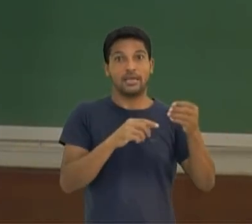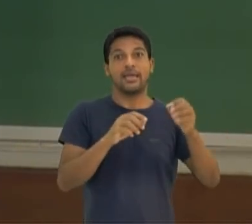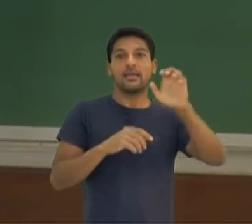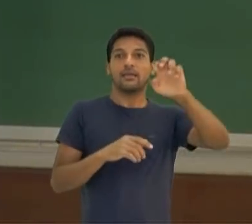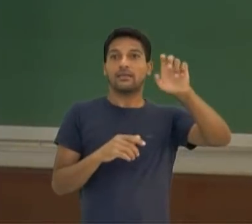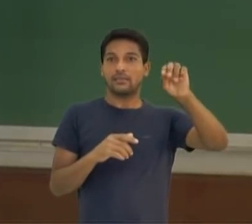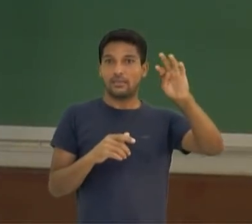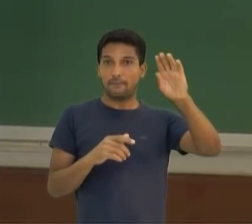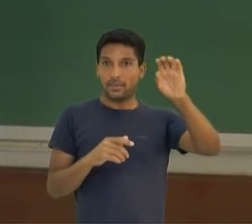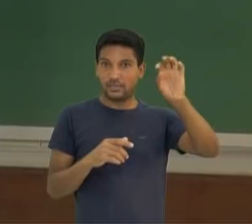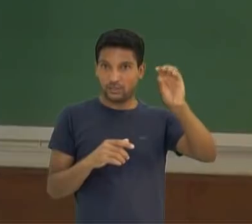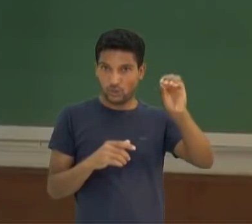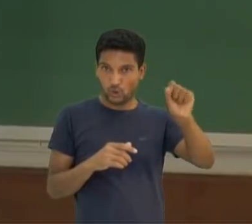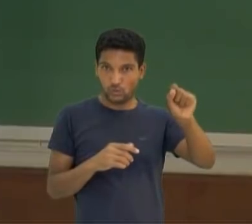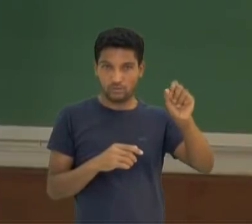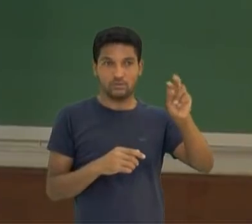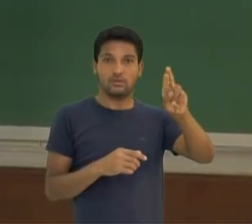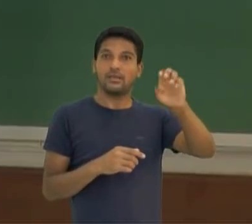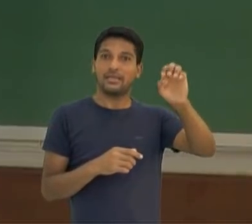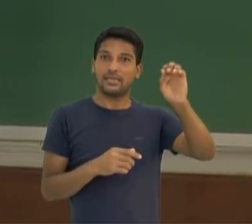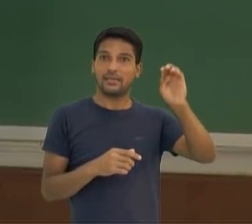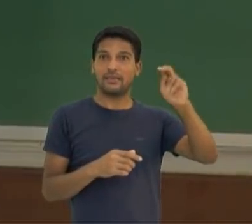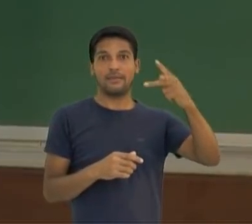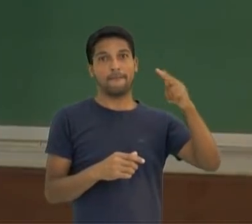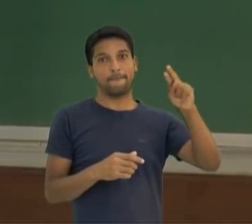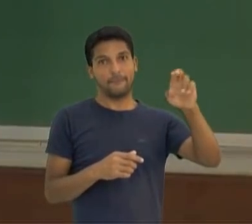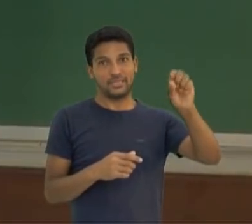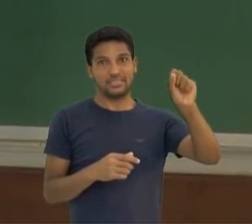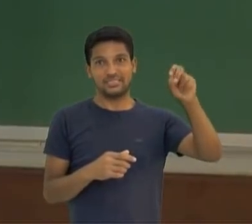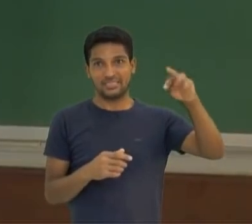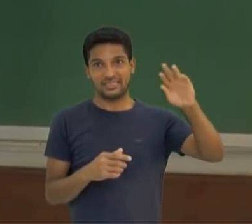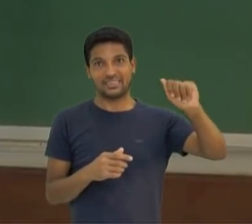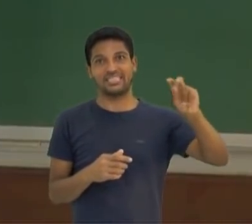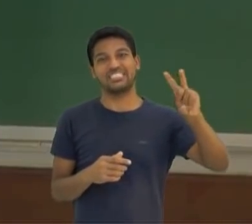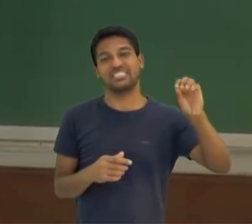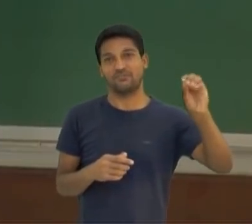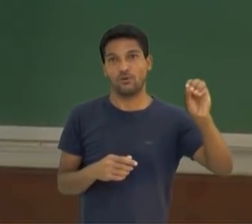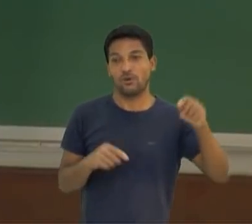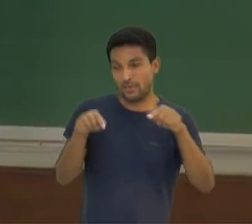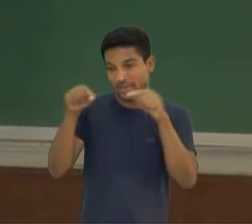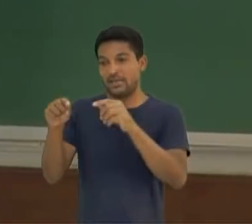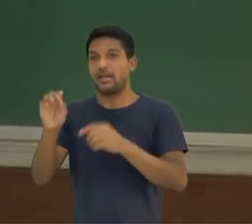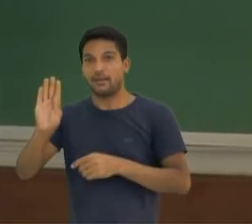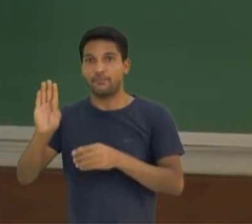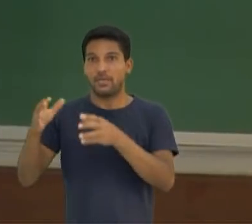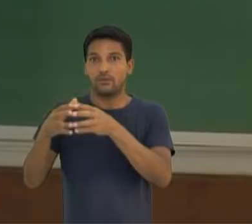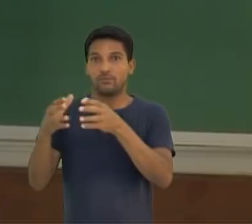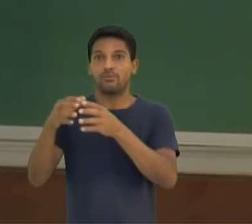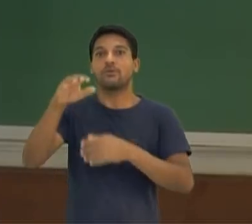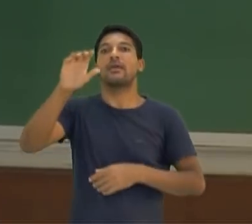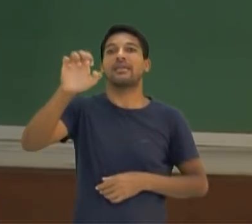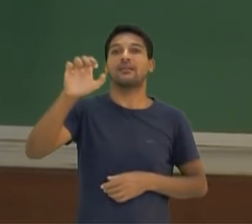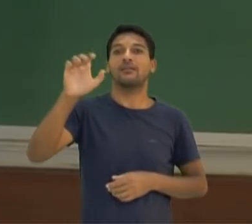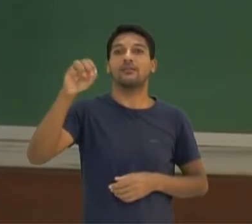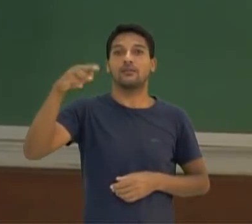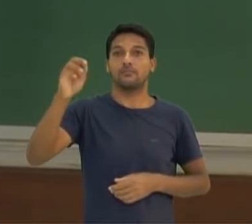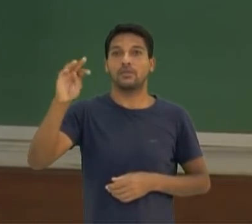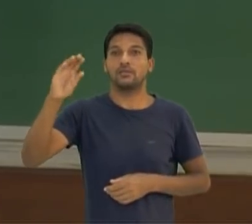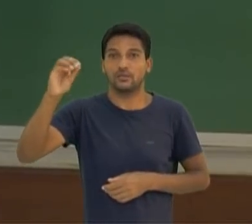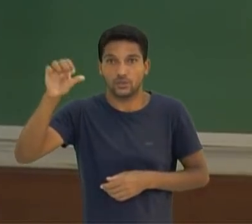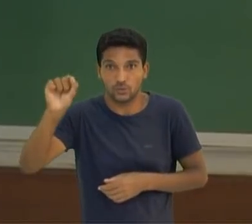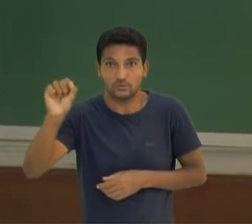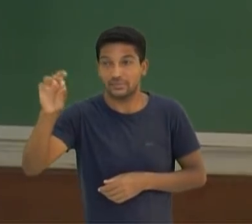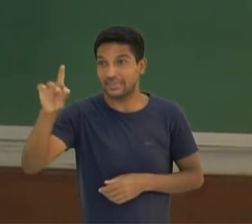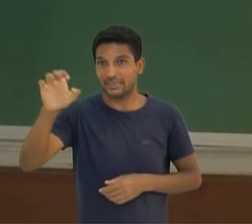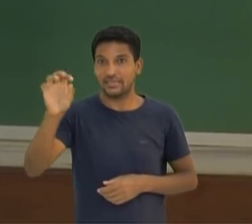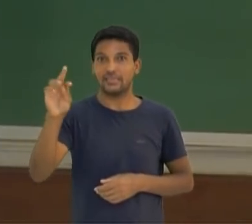B nós chamamos de metais de transição, certo? A parte B é aquela parte do meio da tabela periódica, certo,